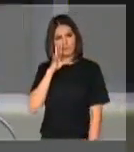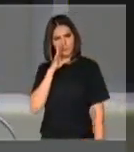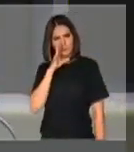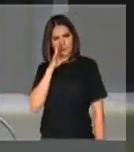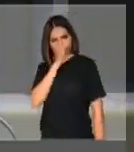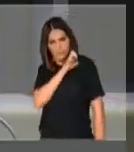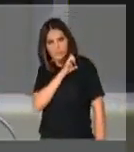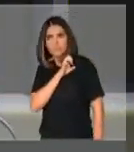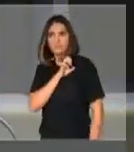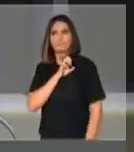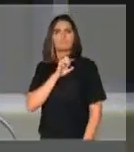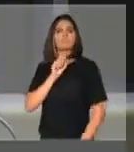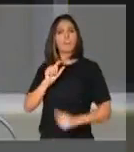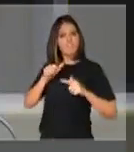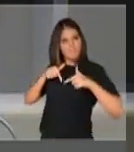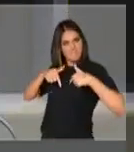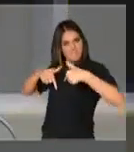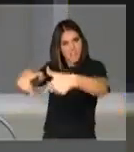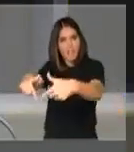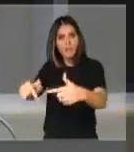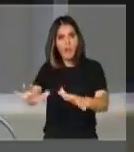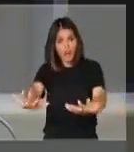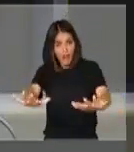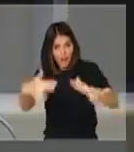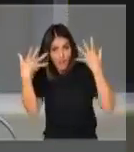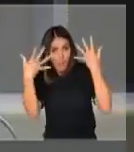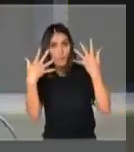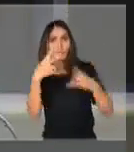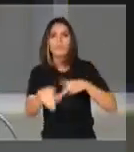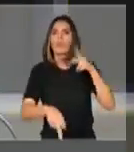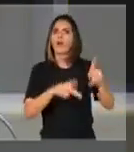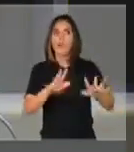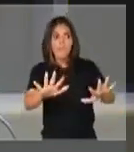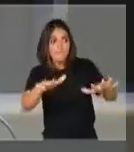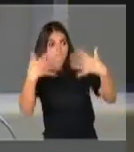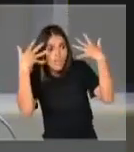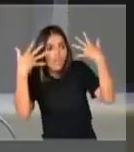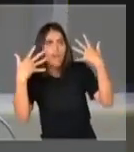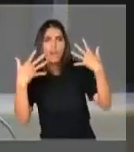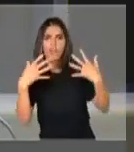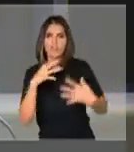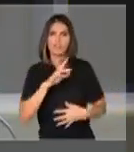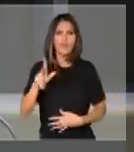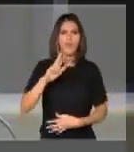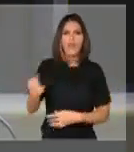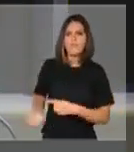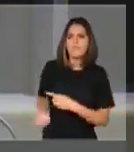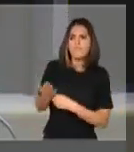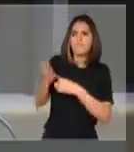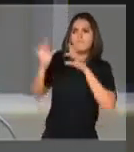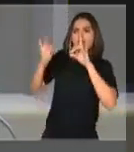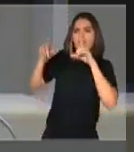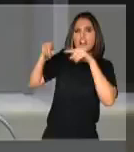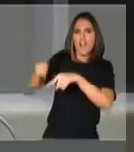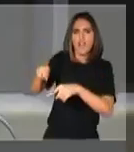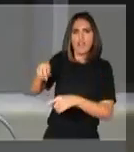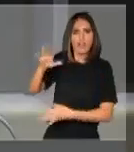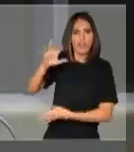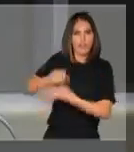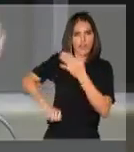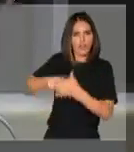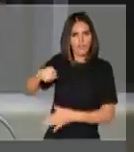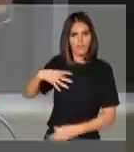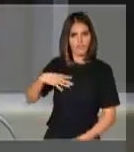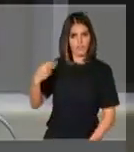continuar fazendo esse enfrentamento para chamar a atenção da população. Não é combater privilégio, querer tirar o filho